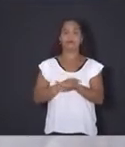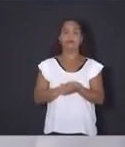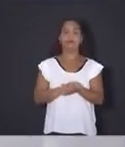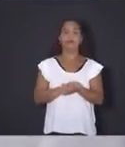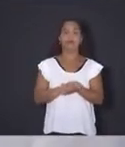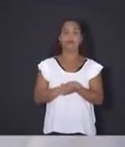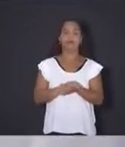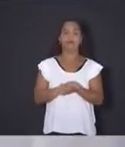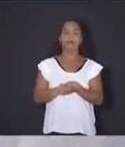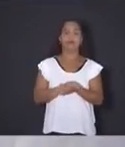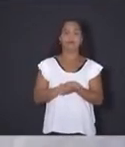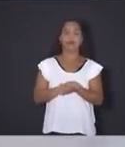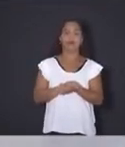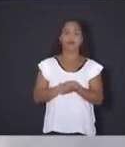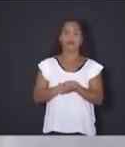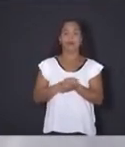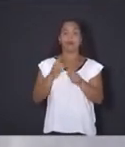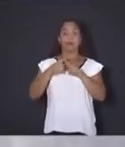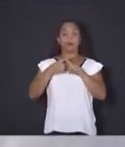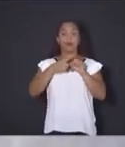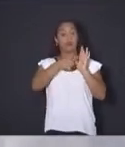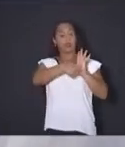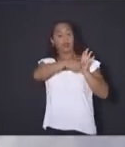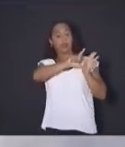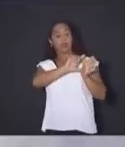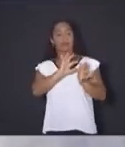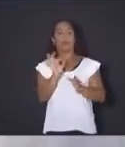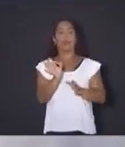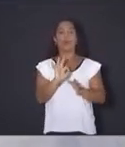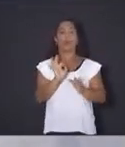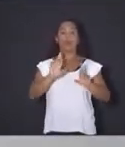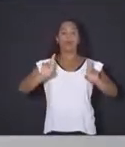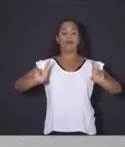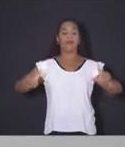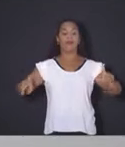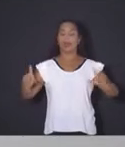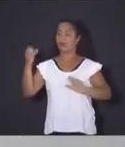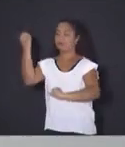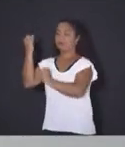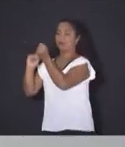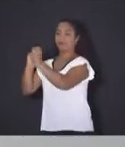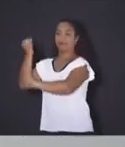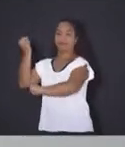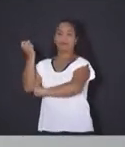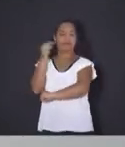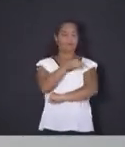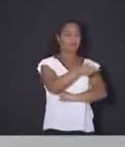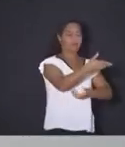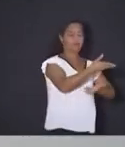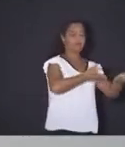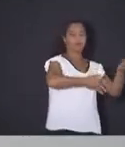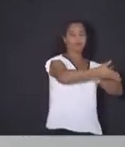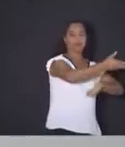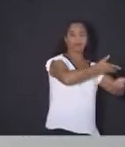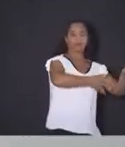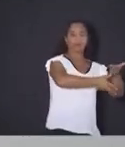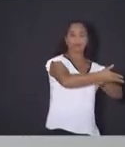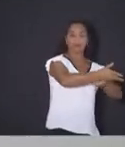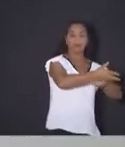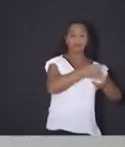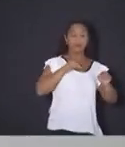valores que não tinham relação com a produção nesse processo